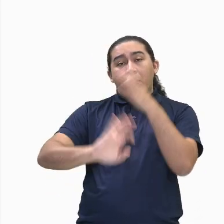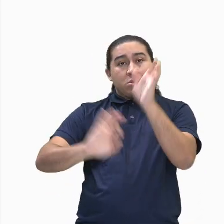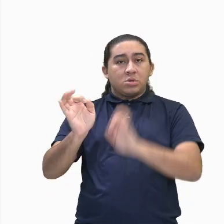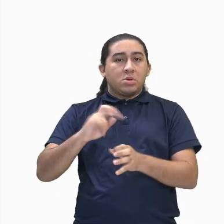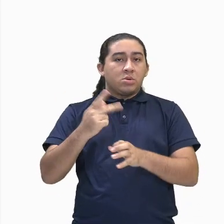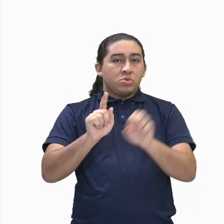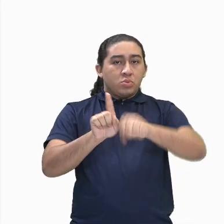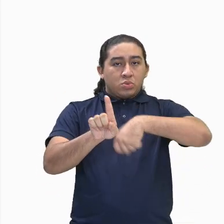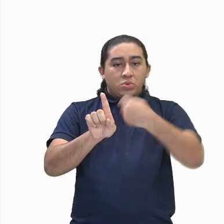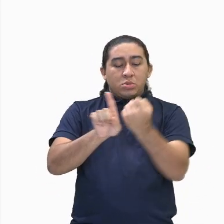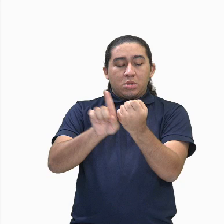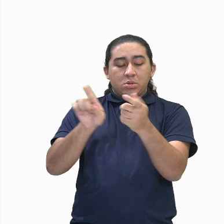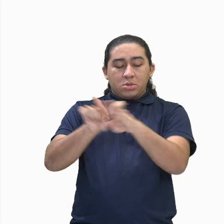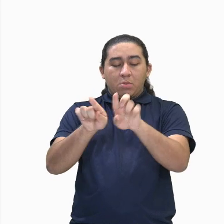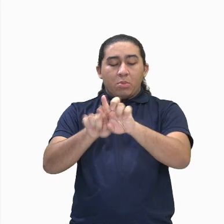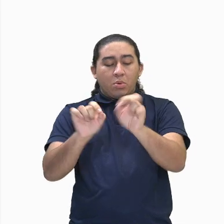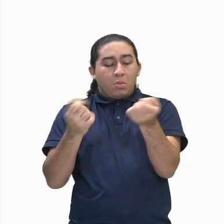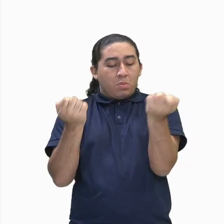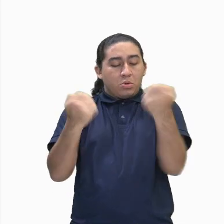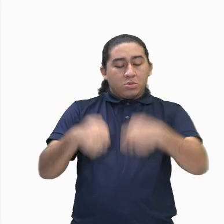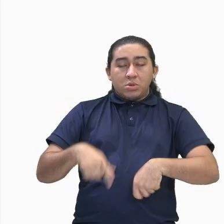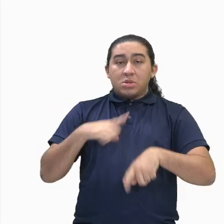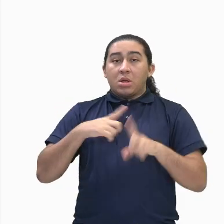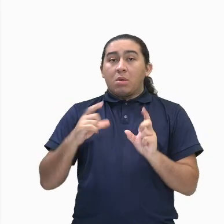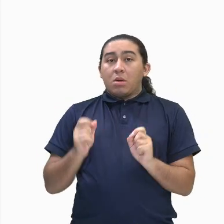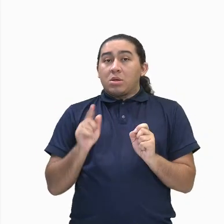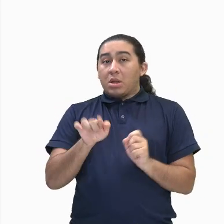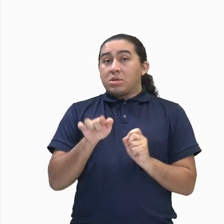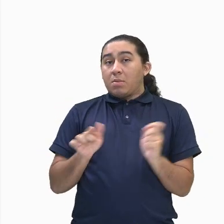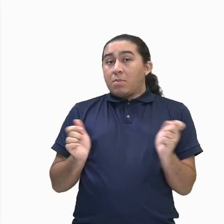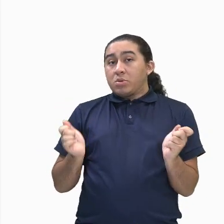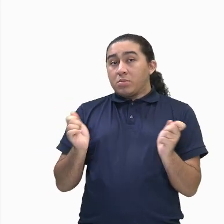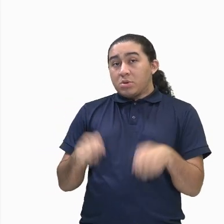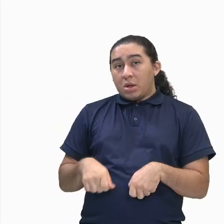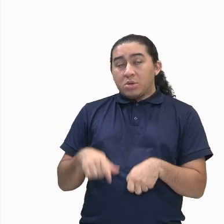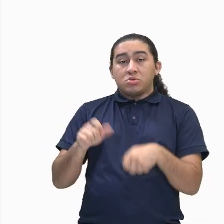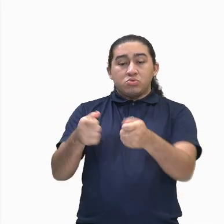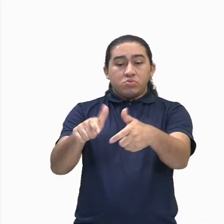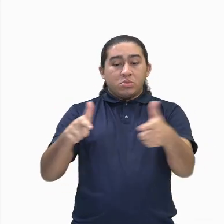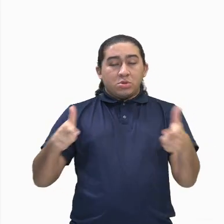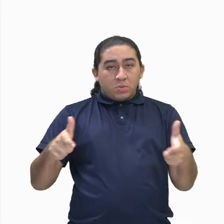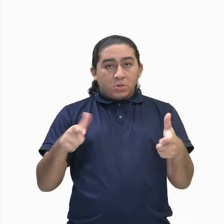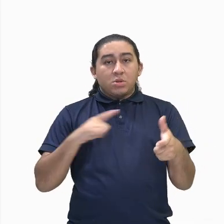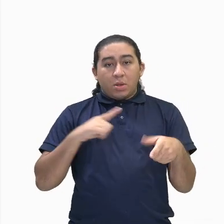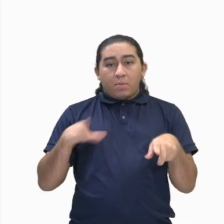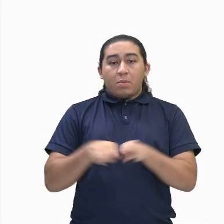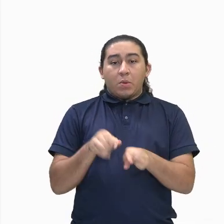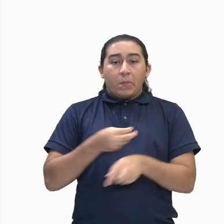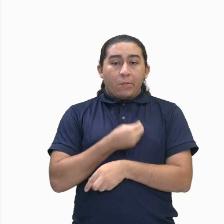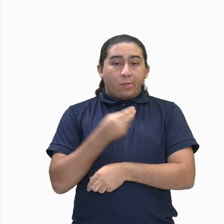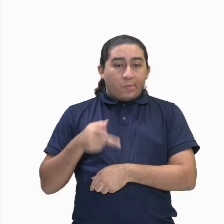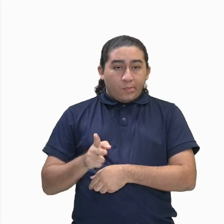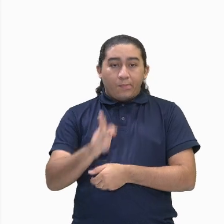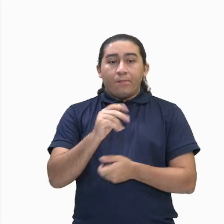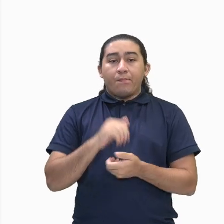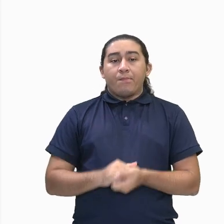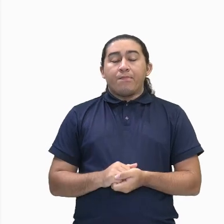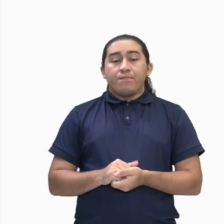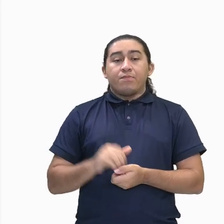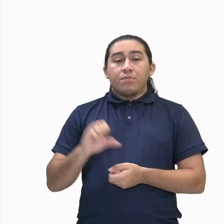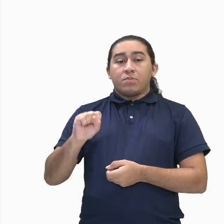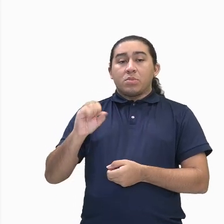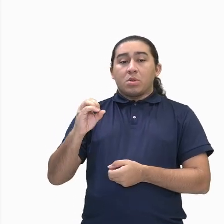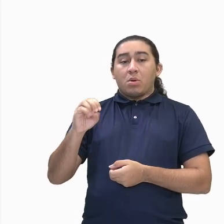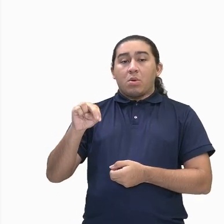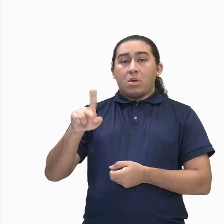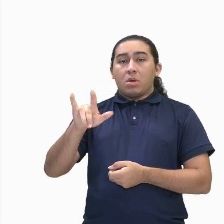da sociedade, permitindo que desse modo o império se expanda e se firme, tá bom? Então Songhai era conhecido por seu